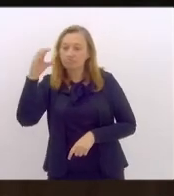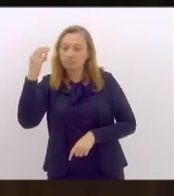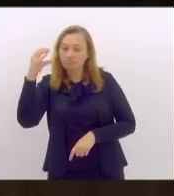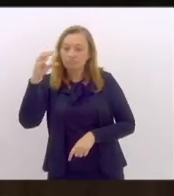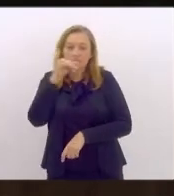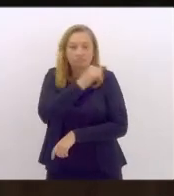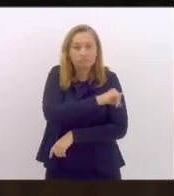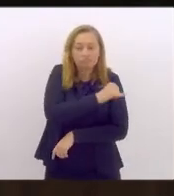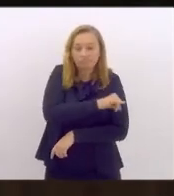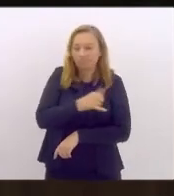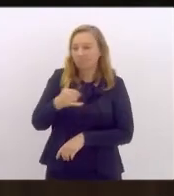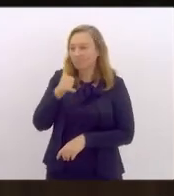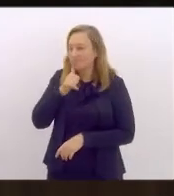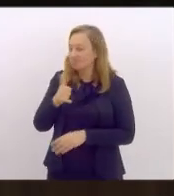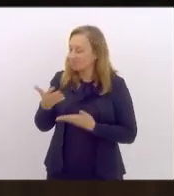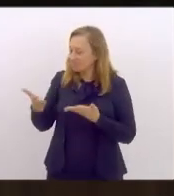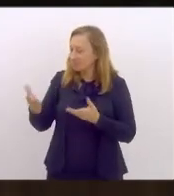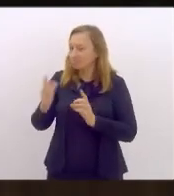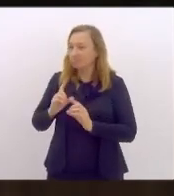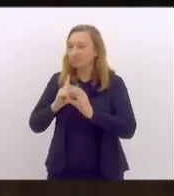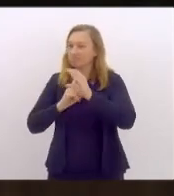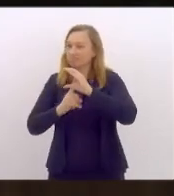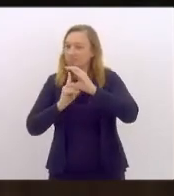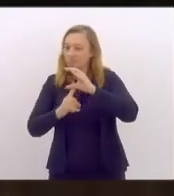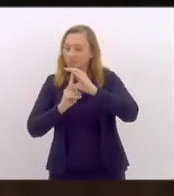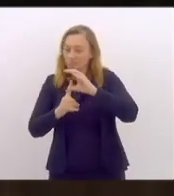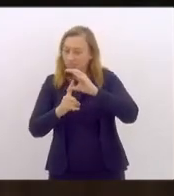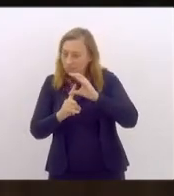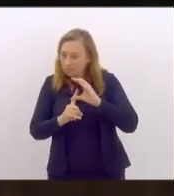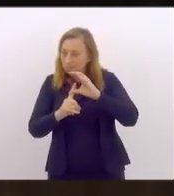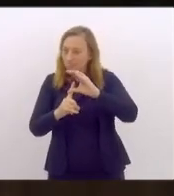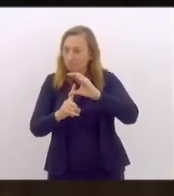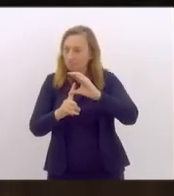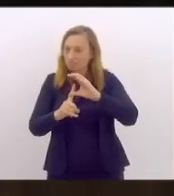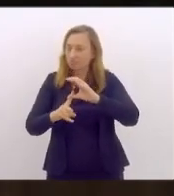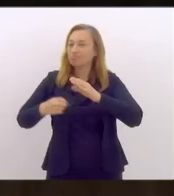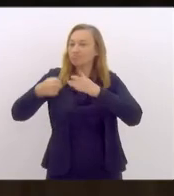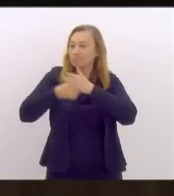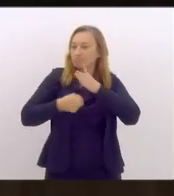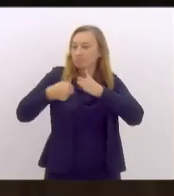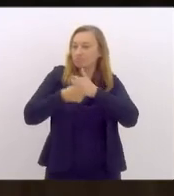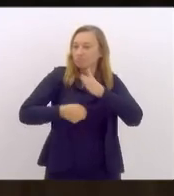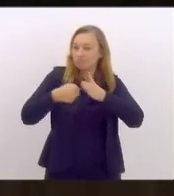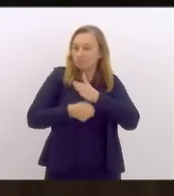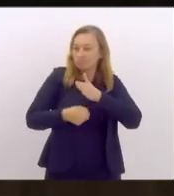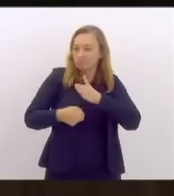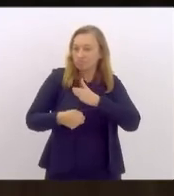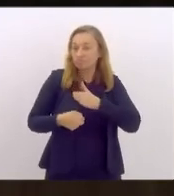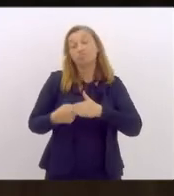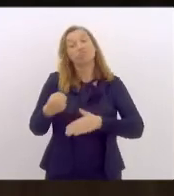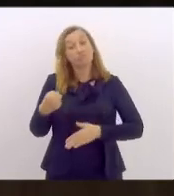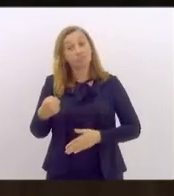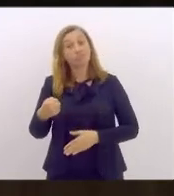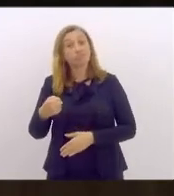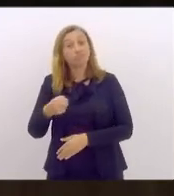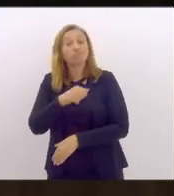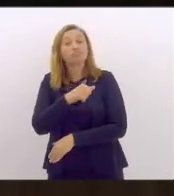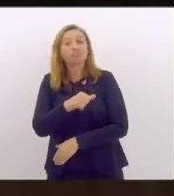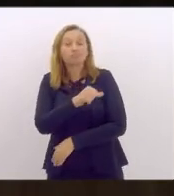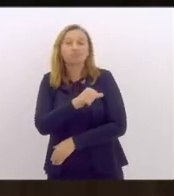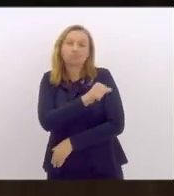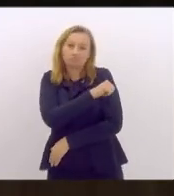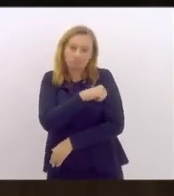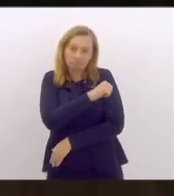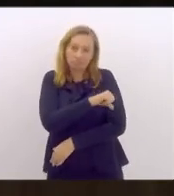essa mulher é comunista é de origem Na luta né companheiro Regiane companheira da longa marcha